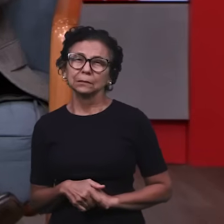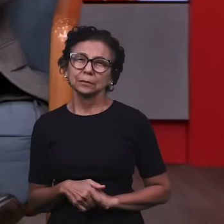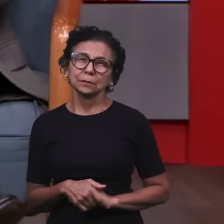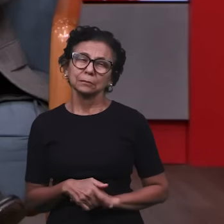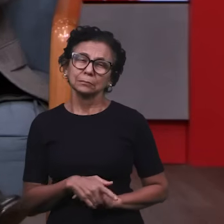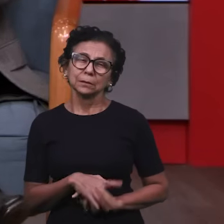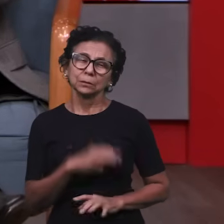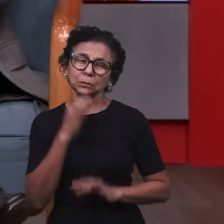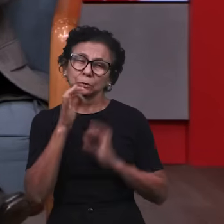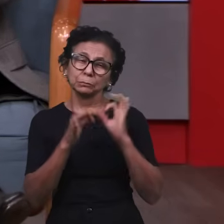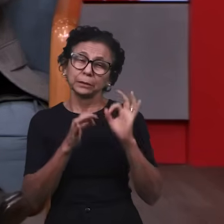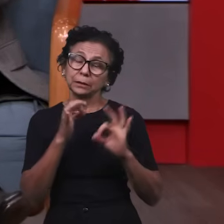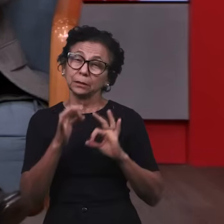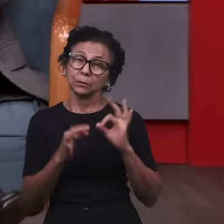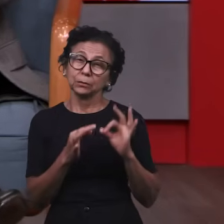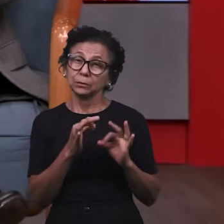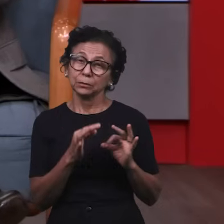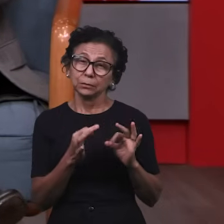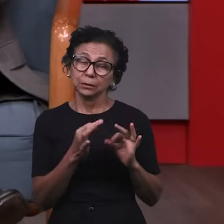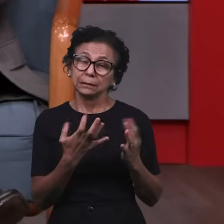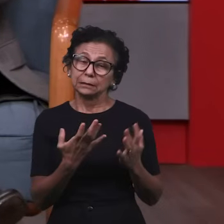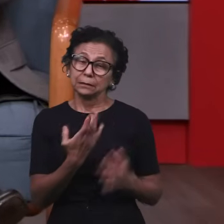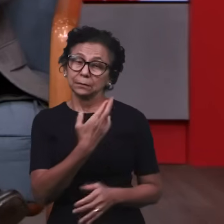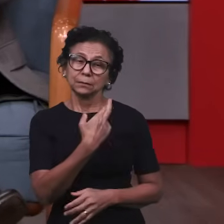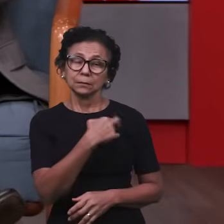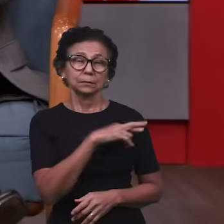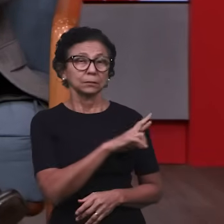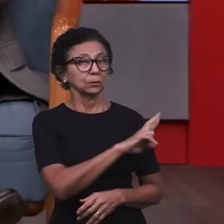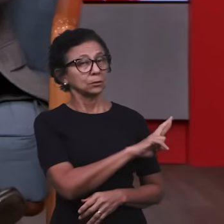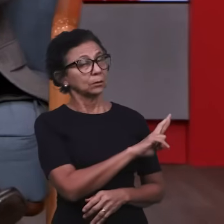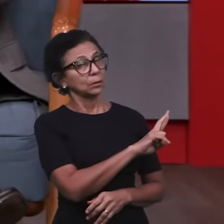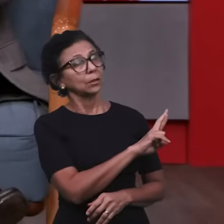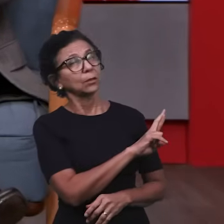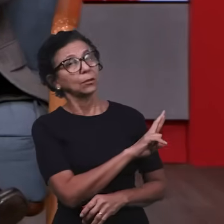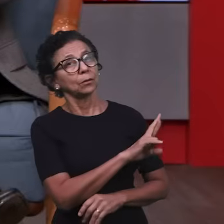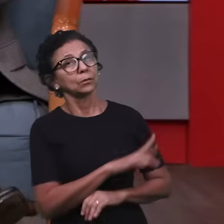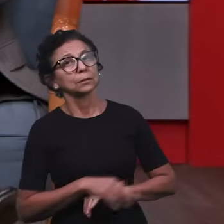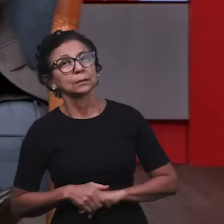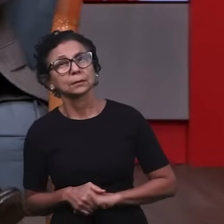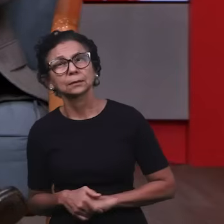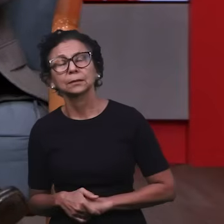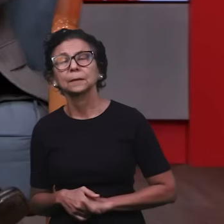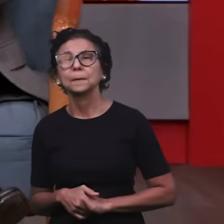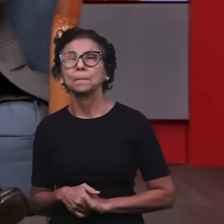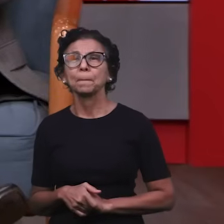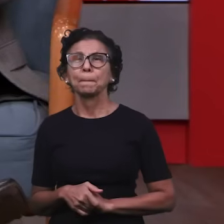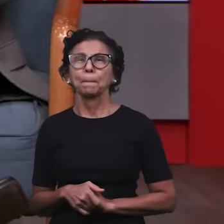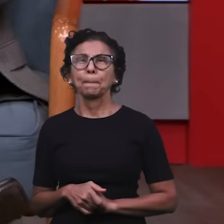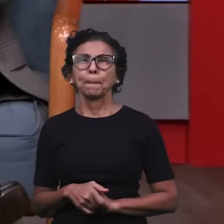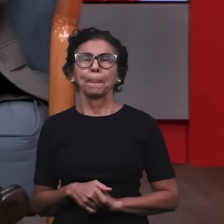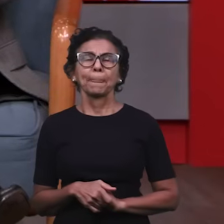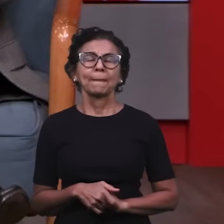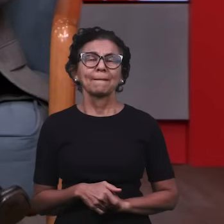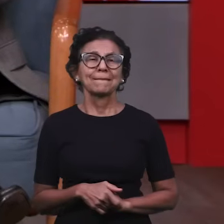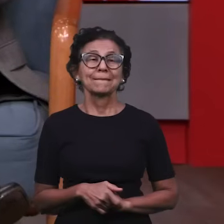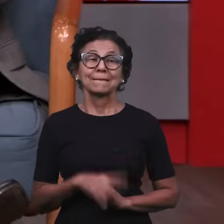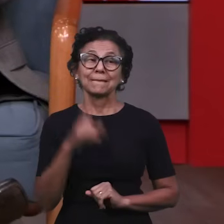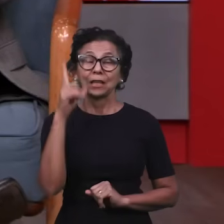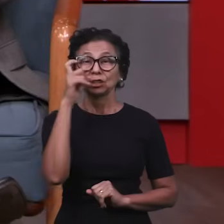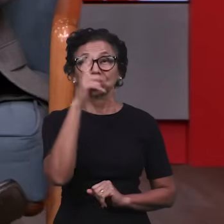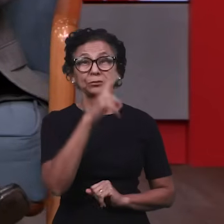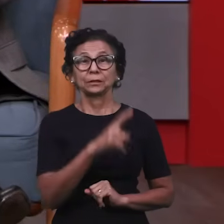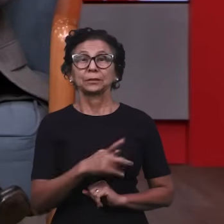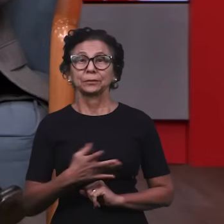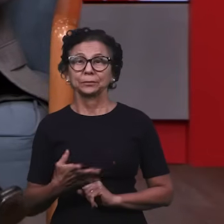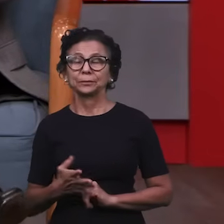umas opiniões religiosas até piores do que as que eu tinha. Era uma situação muito difícil